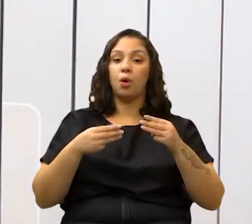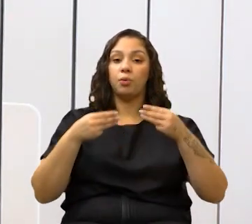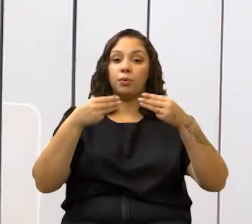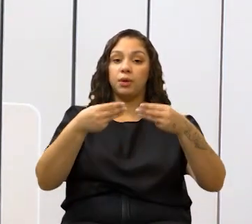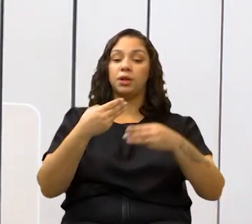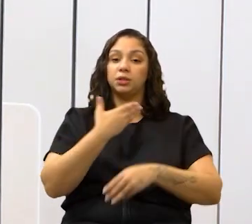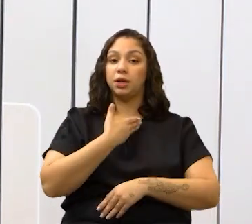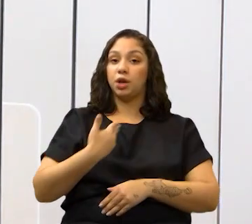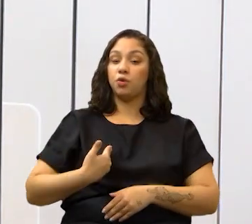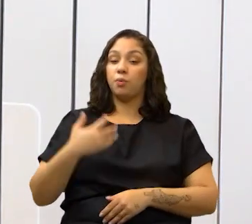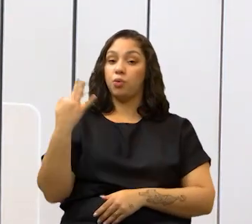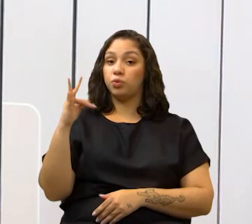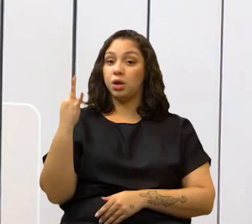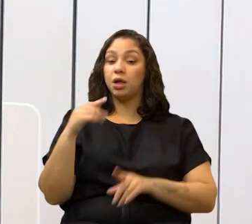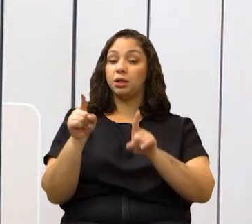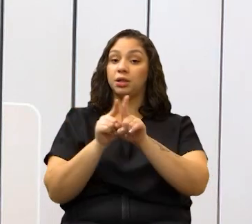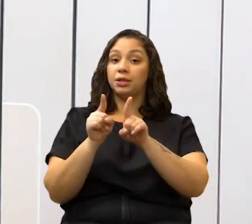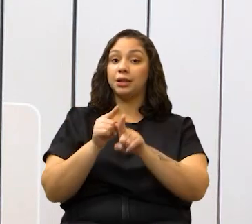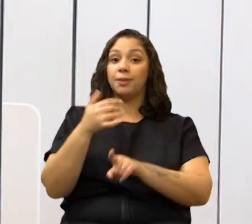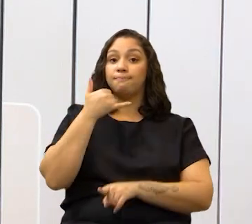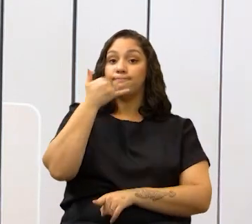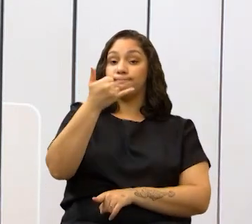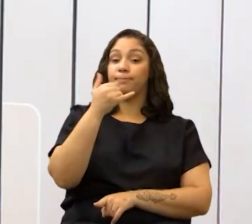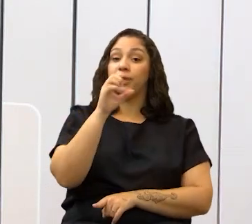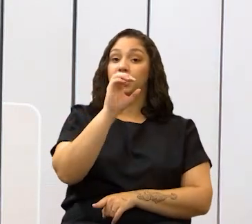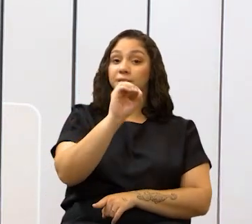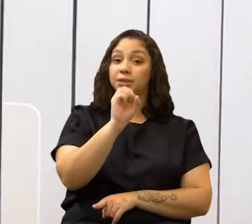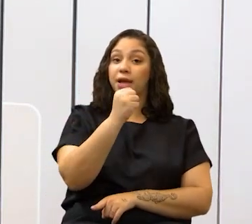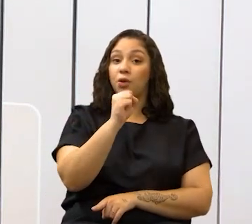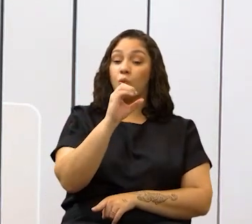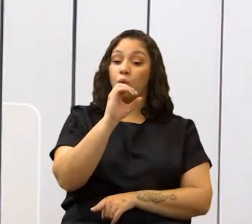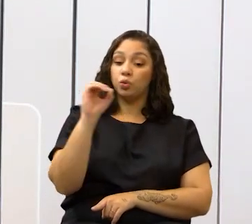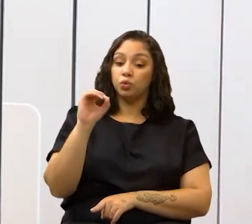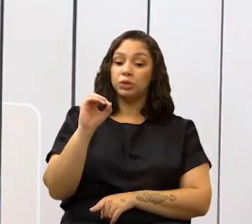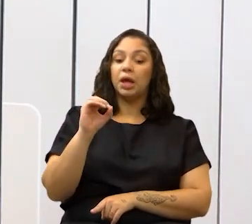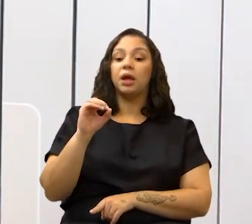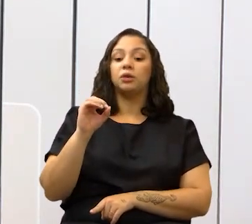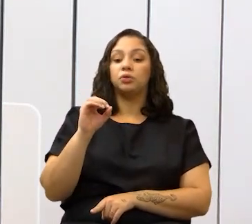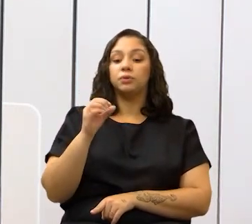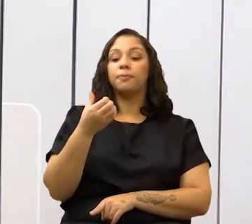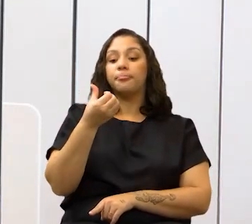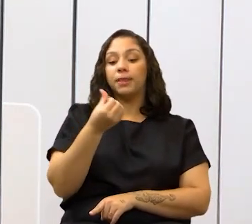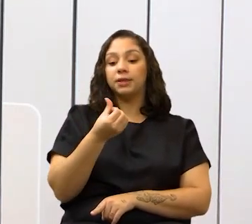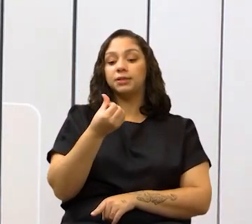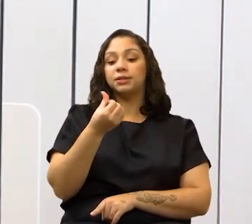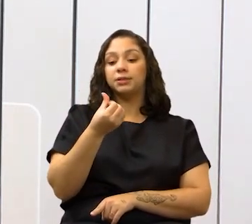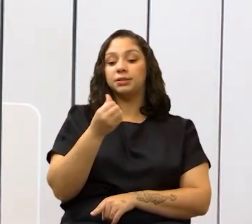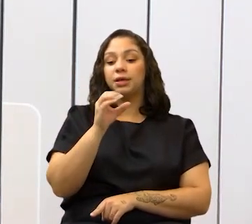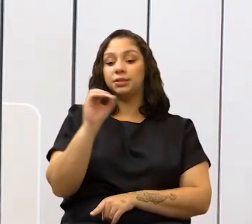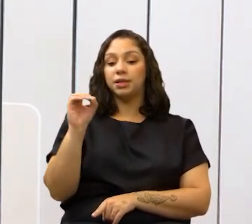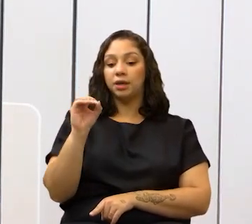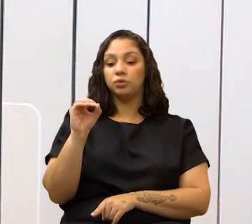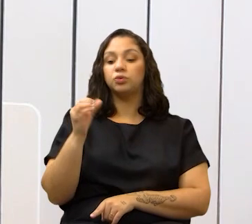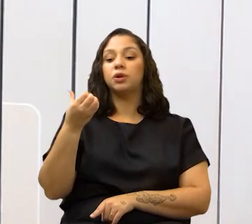Público Federal, Disque Denúncia pelo 0800 600